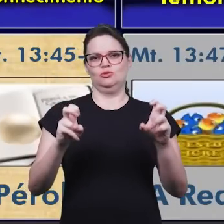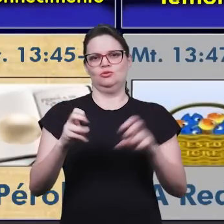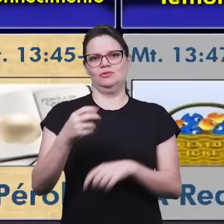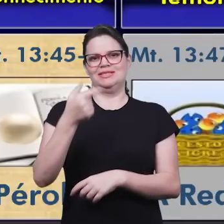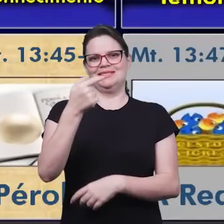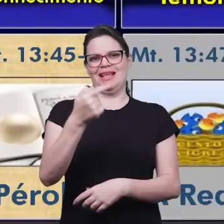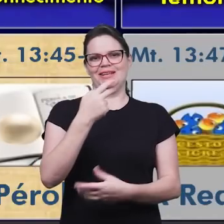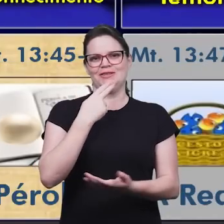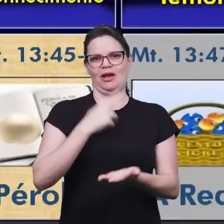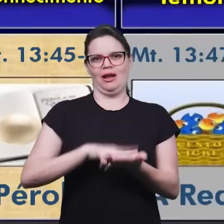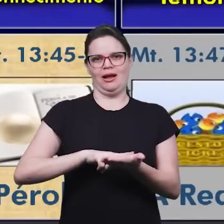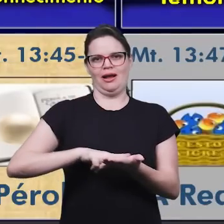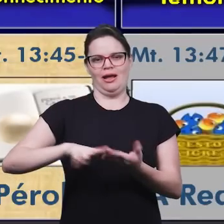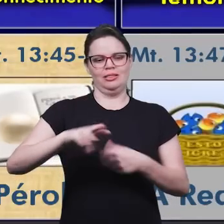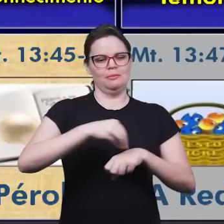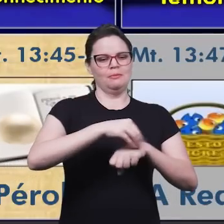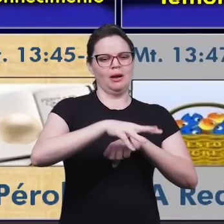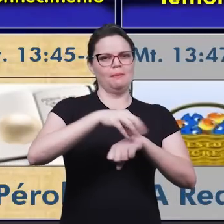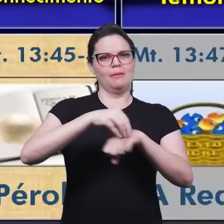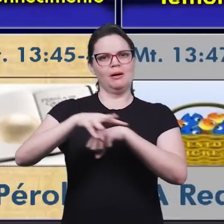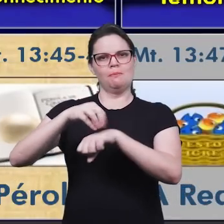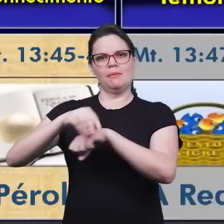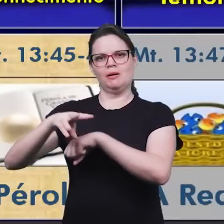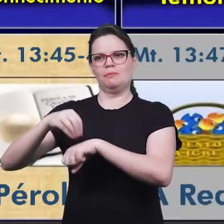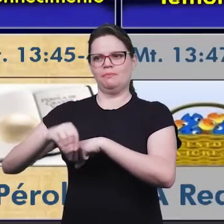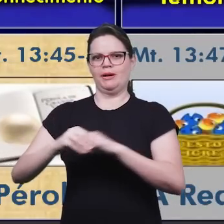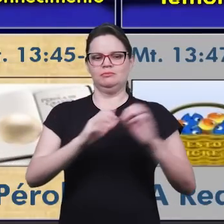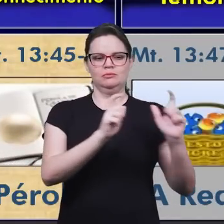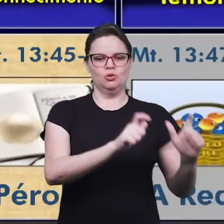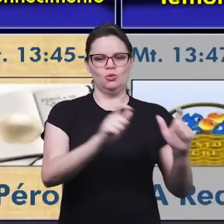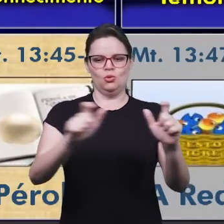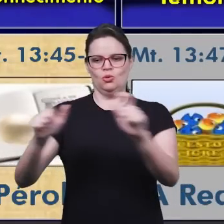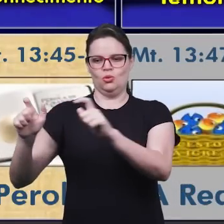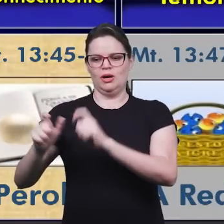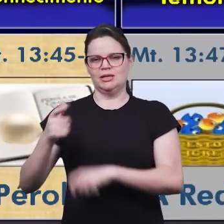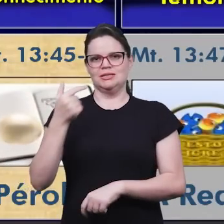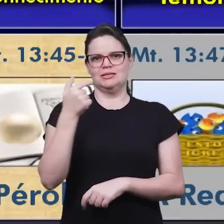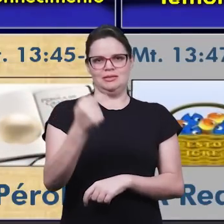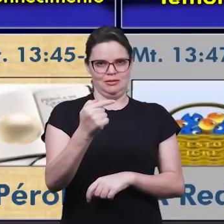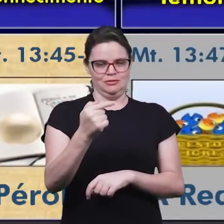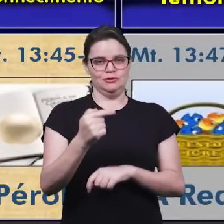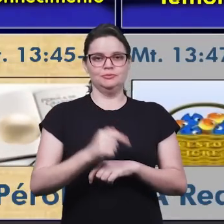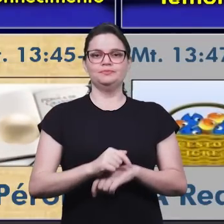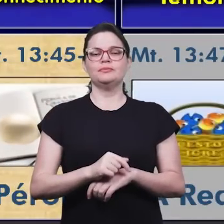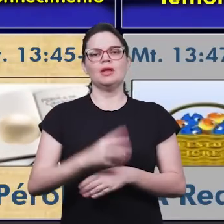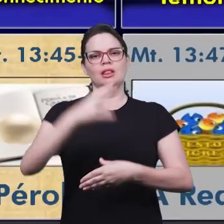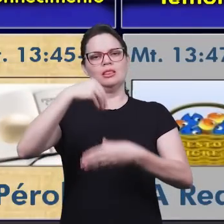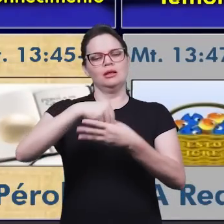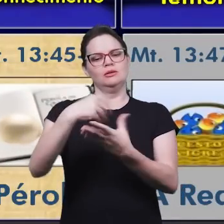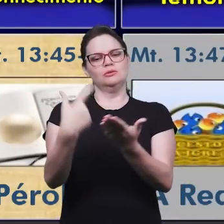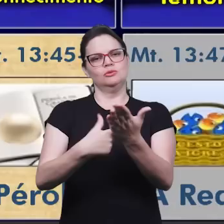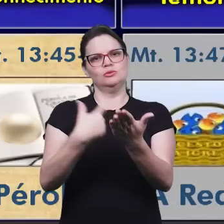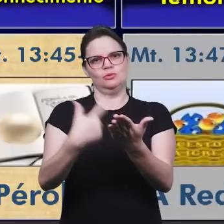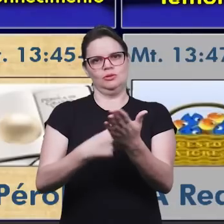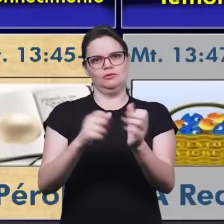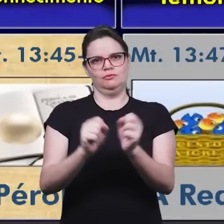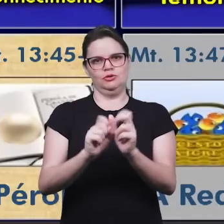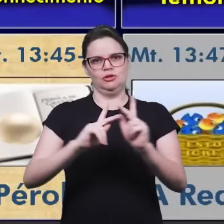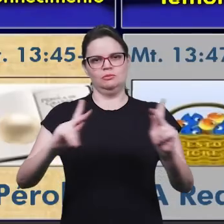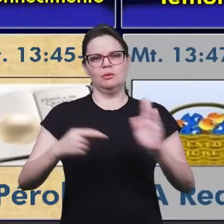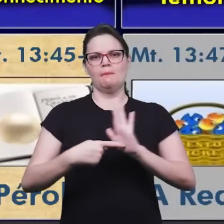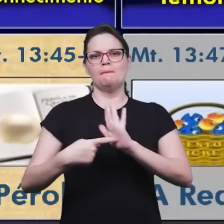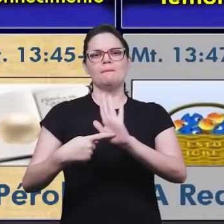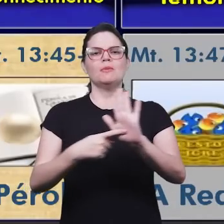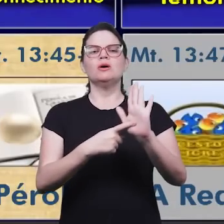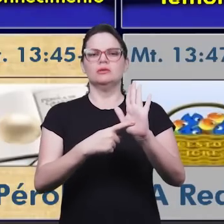7 cartas que foram escritas, estão no livro do Apocalipse, foram escritas,